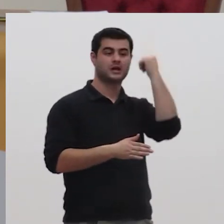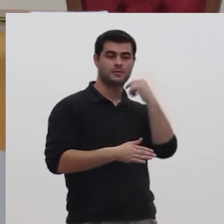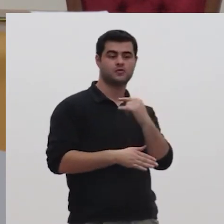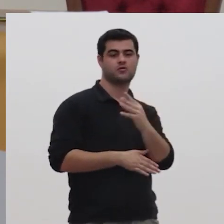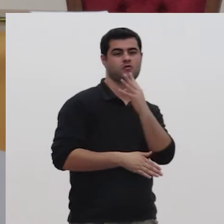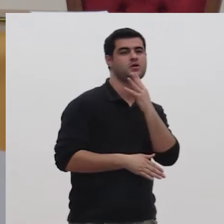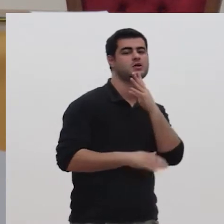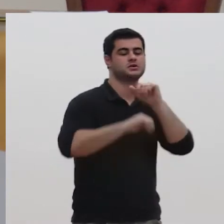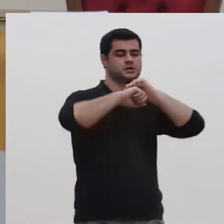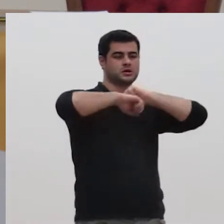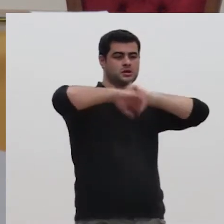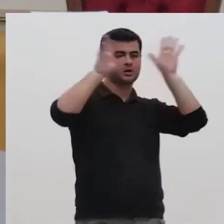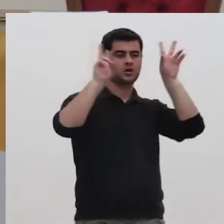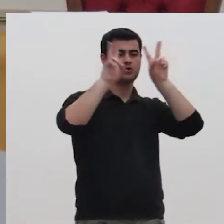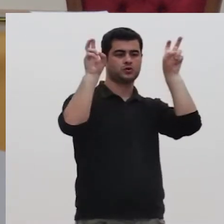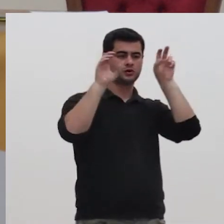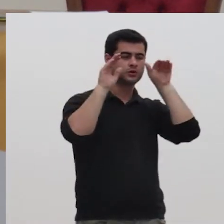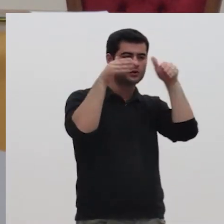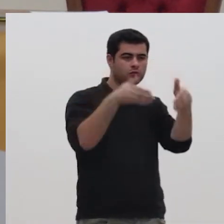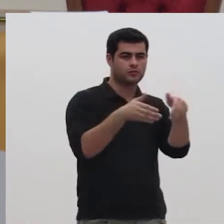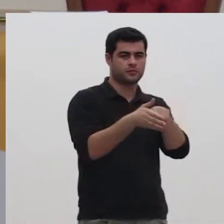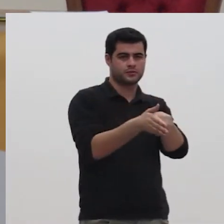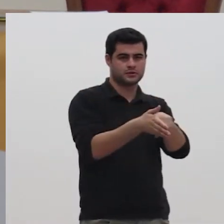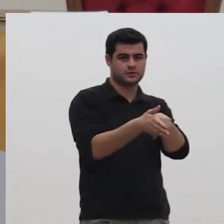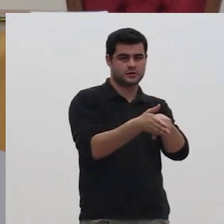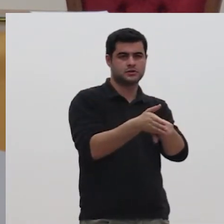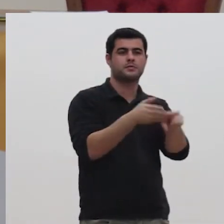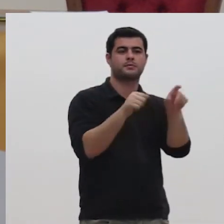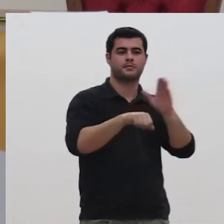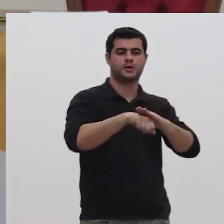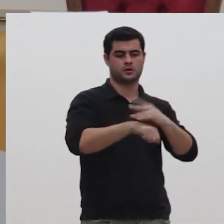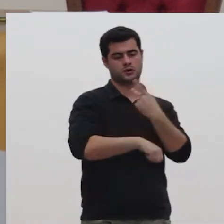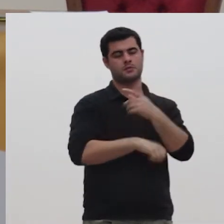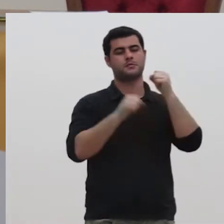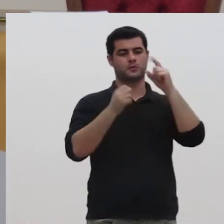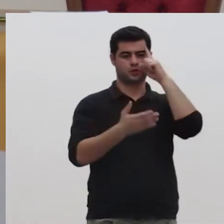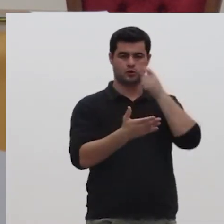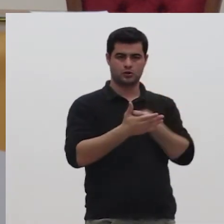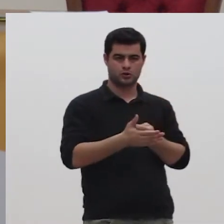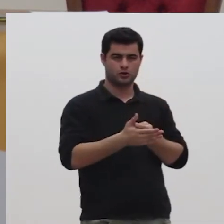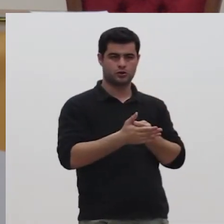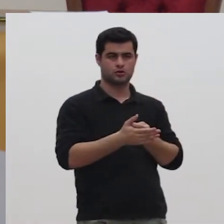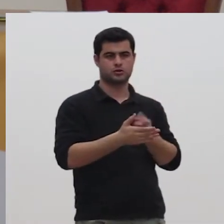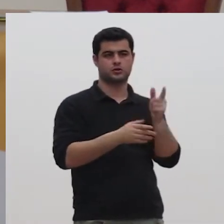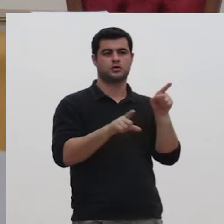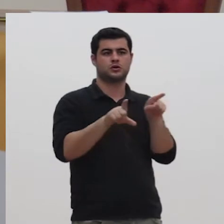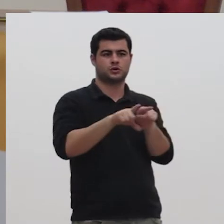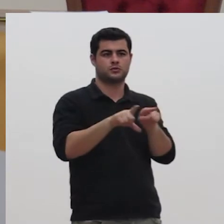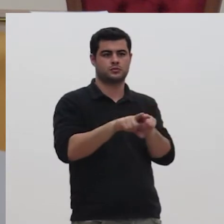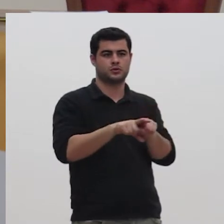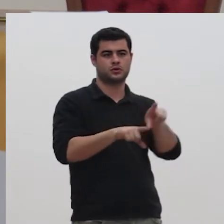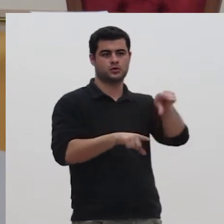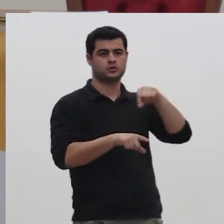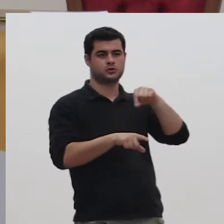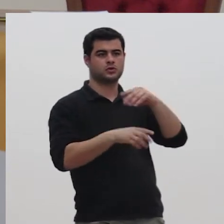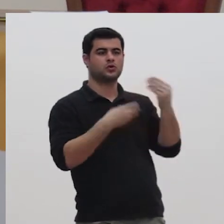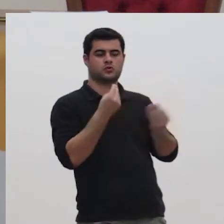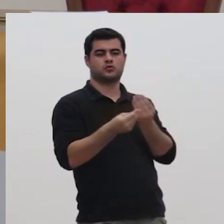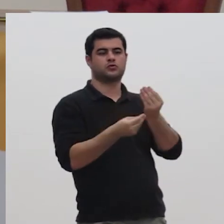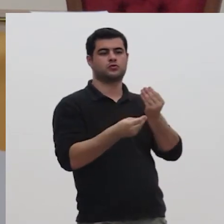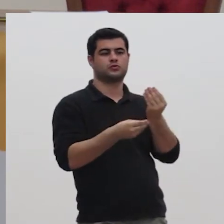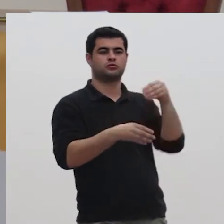claro de como funciona a pesquisa, podem definir e nos apoiar na gestão como fomentar